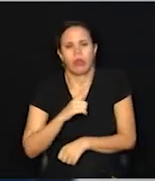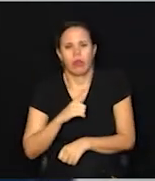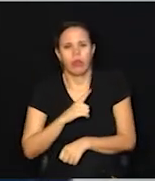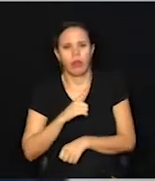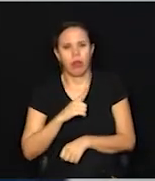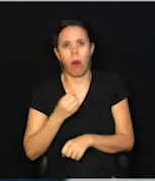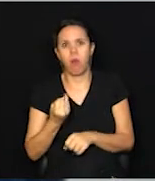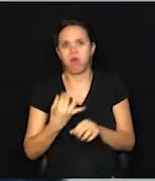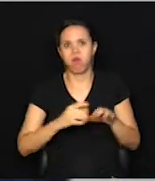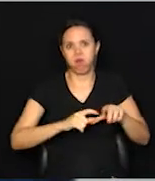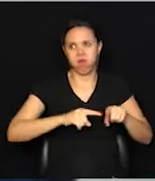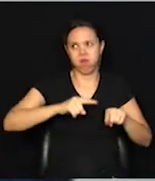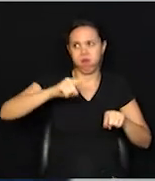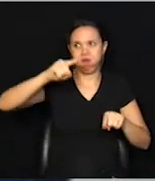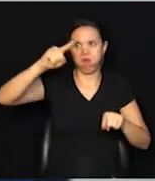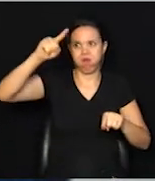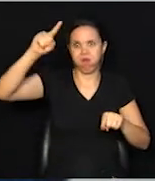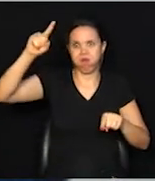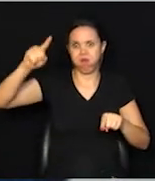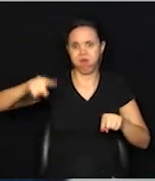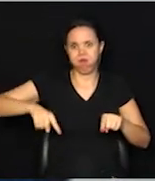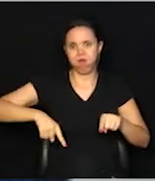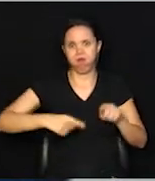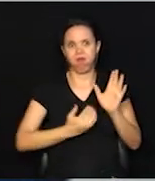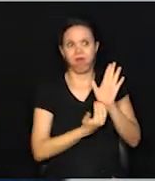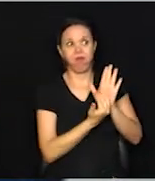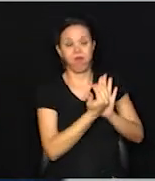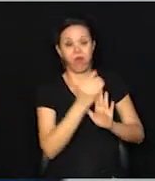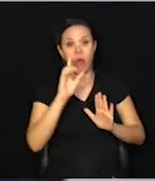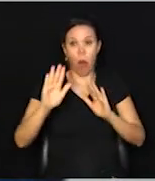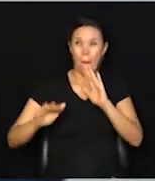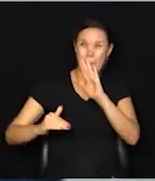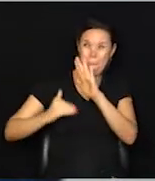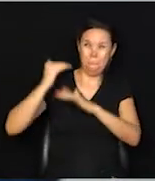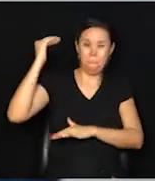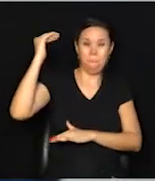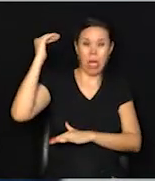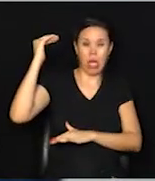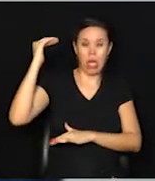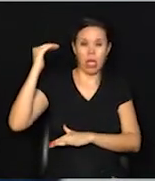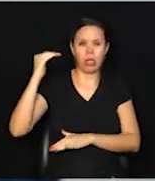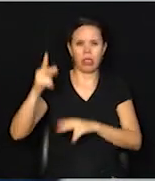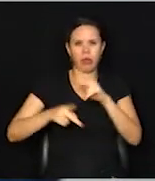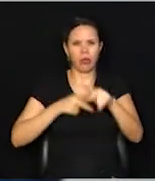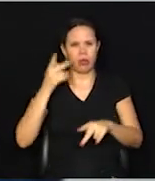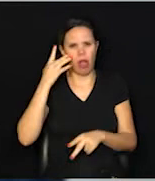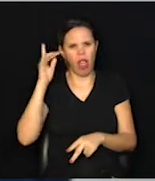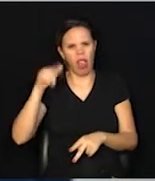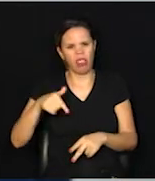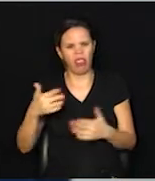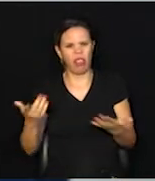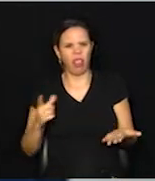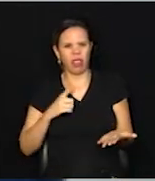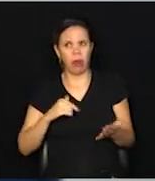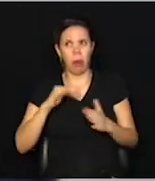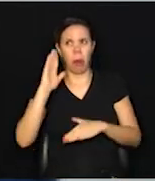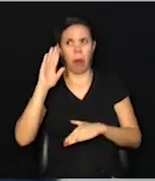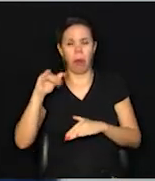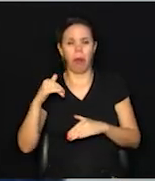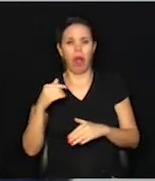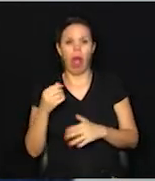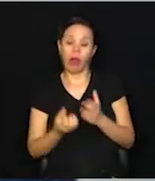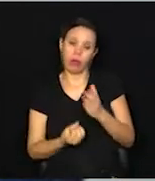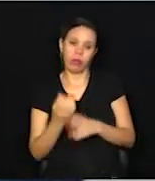mas iria ter um aumento da pandemia, mas isso foi muito acima do que qualquer pessoa previsse. Lógico, aconteceu na